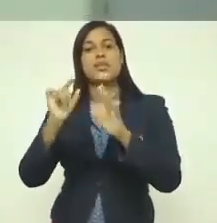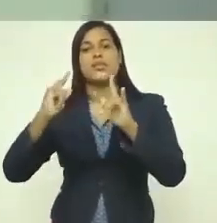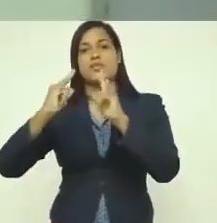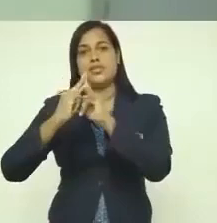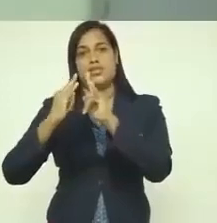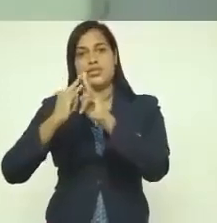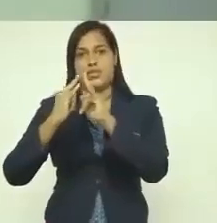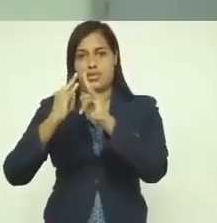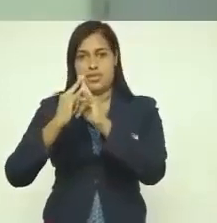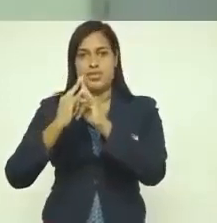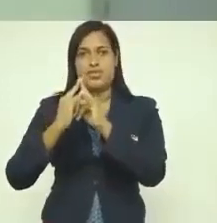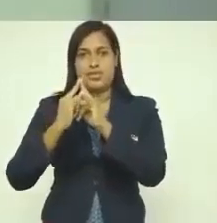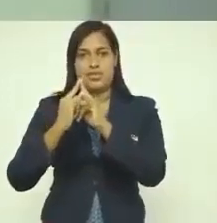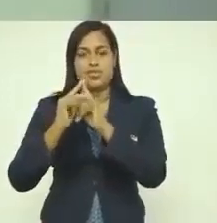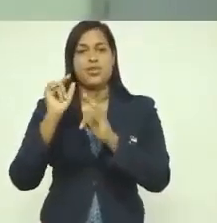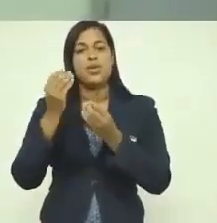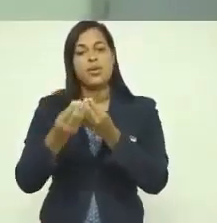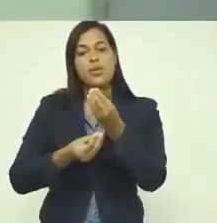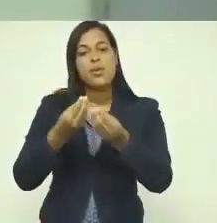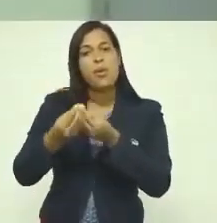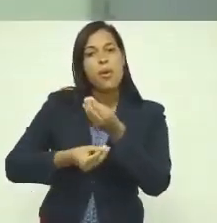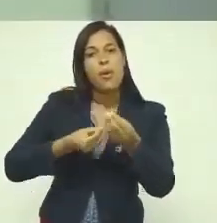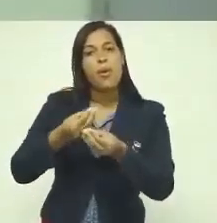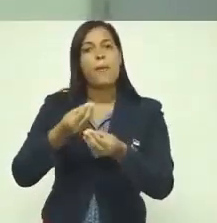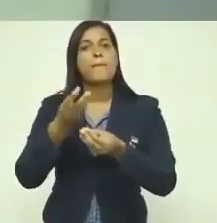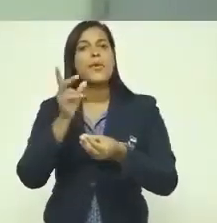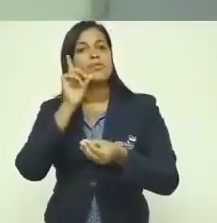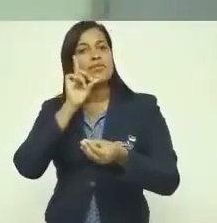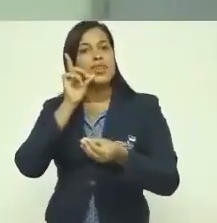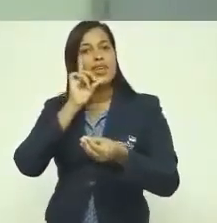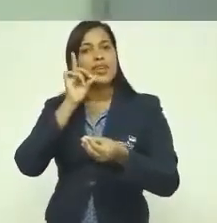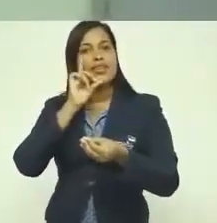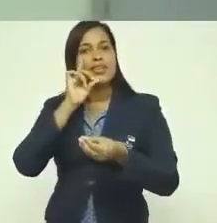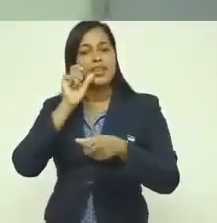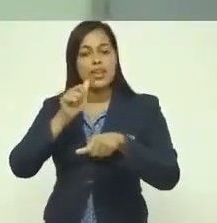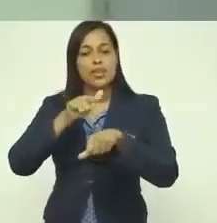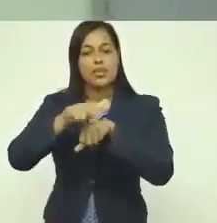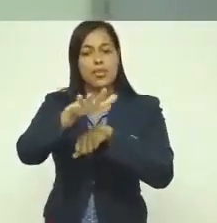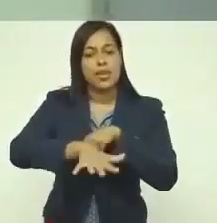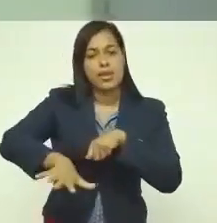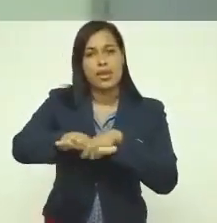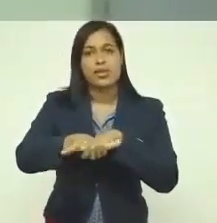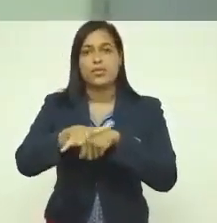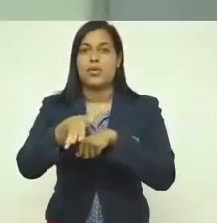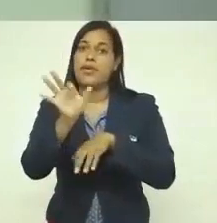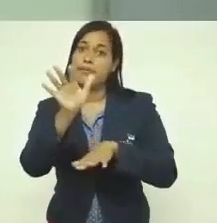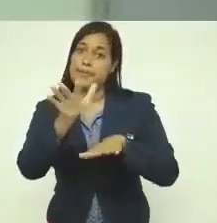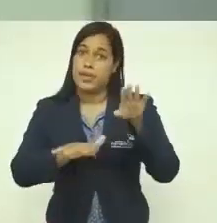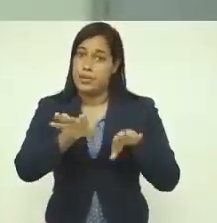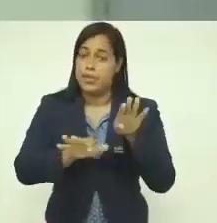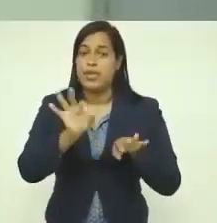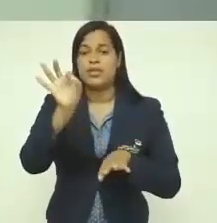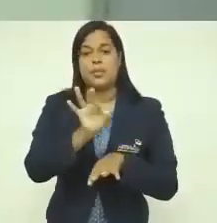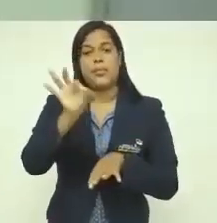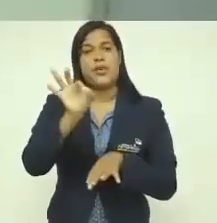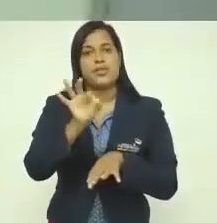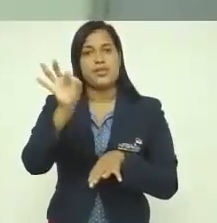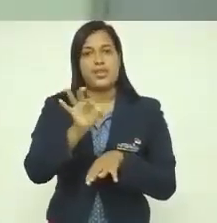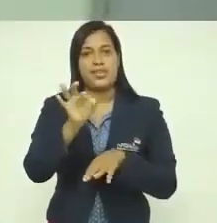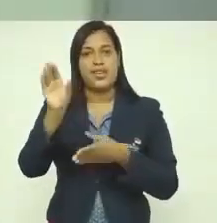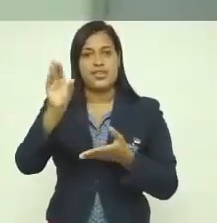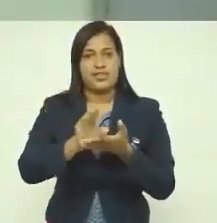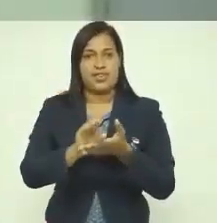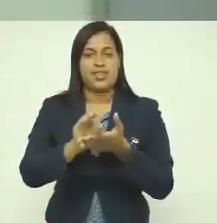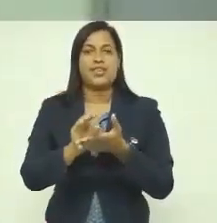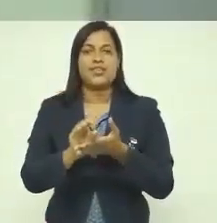instituições. O funcionamento desse mercado acontece no fluxo circular da riqueza. Fluxo circular da riqueza